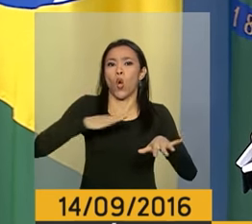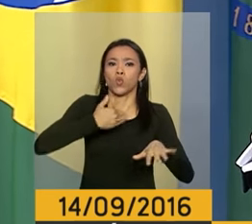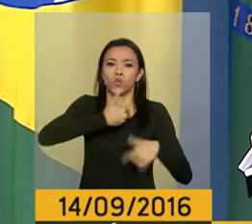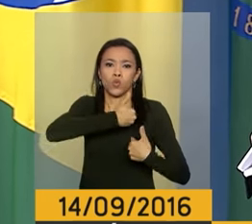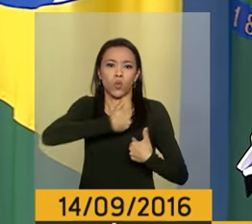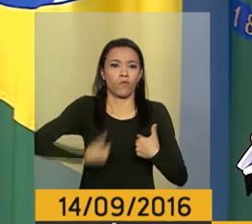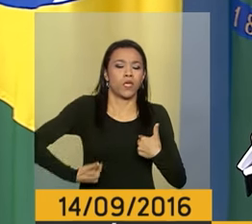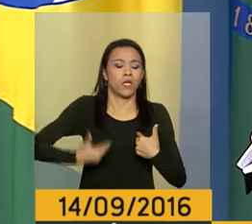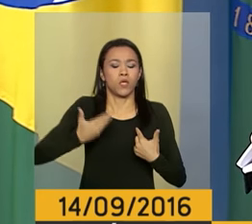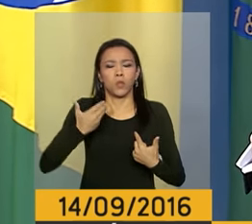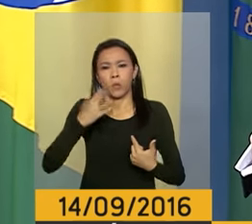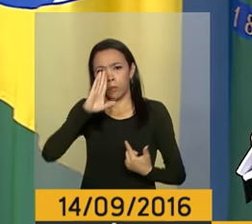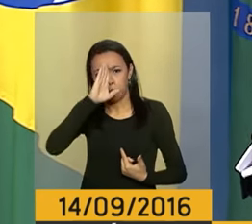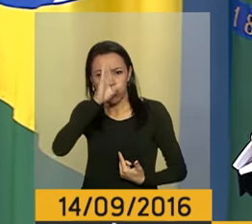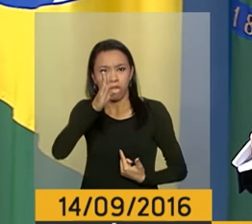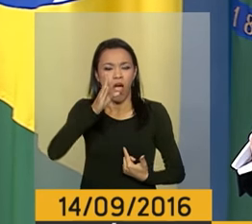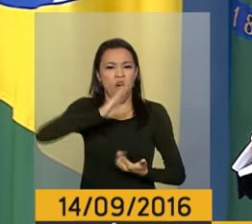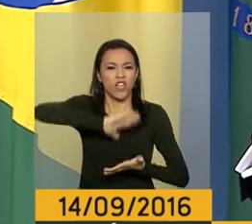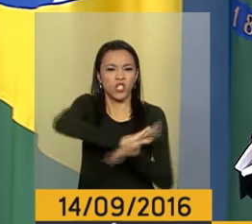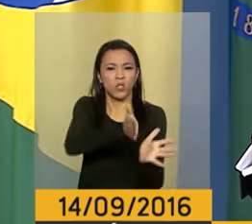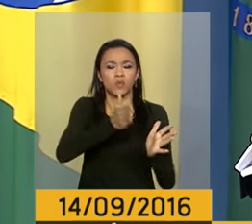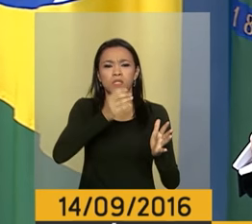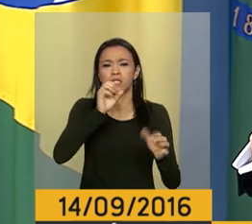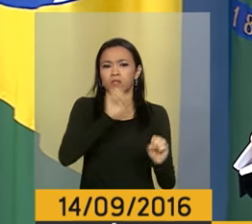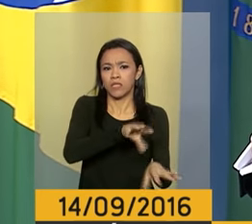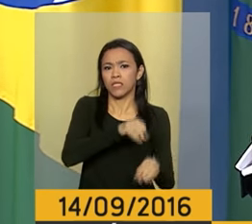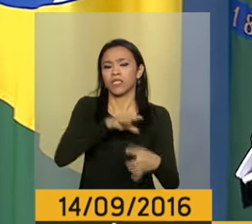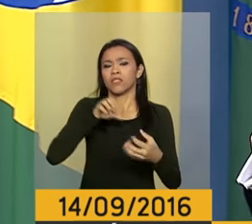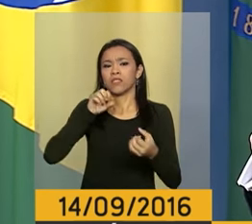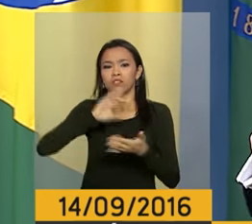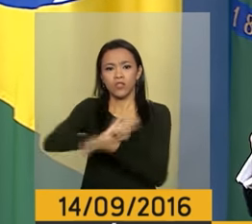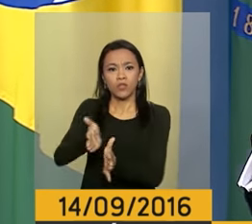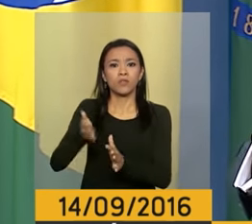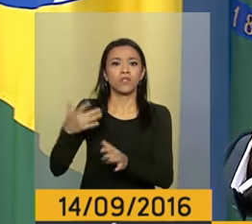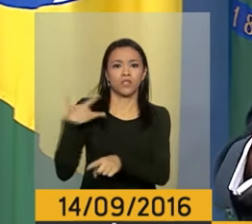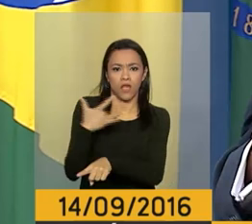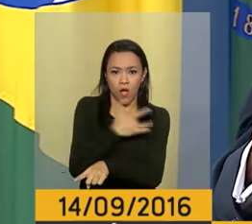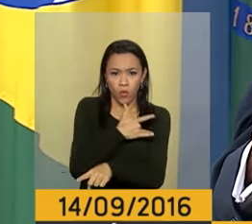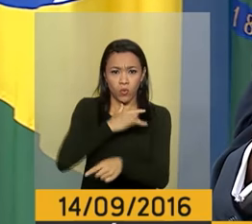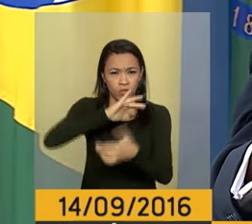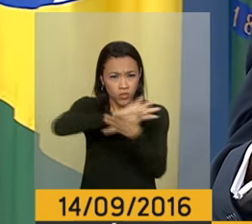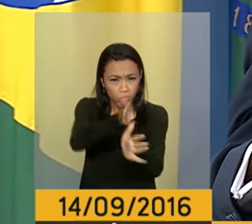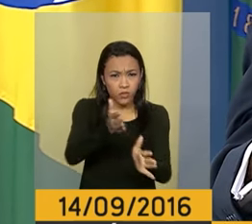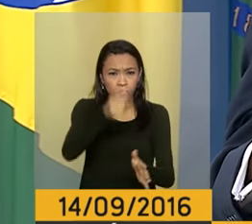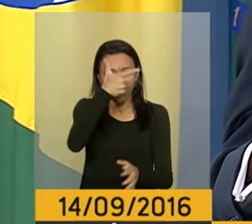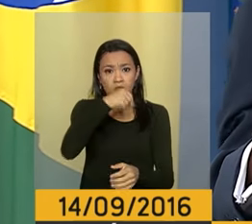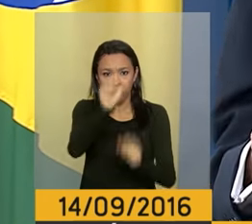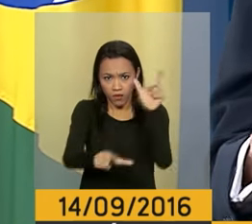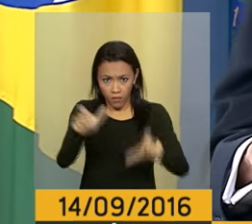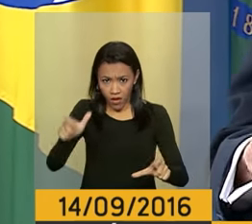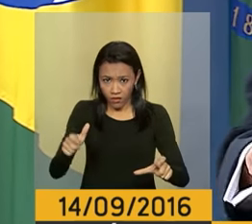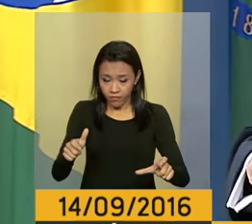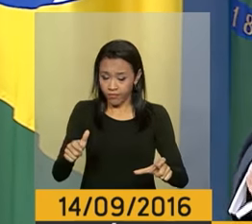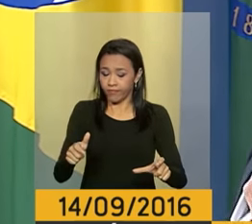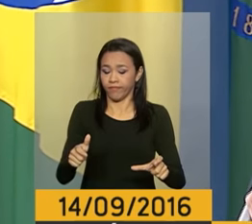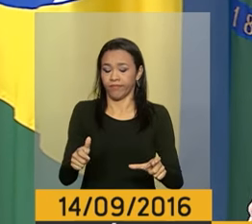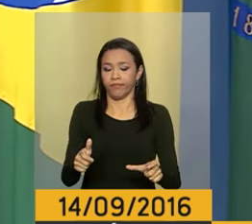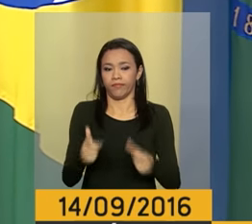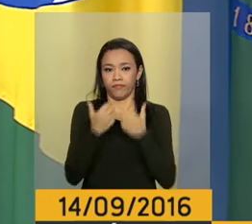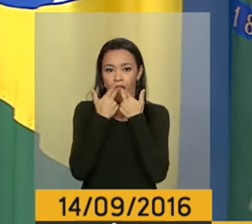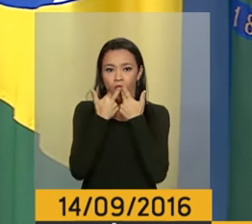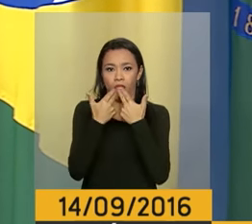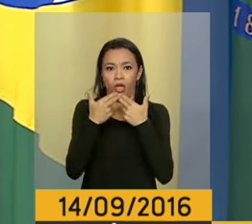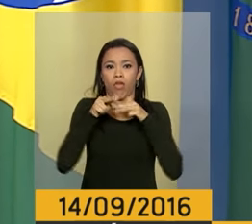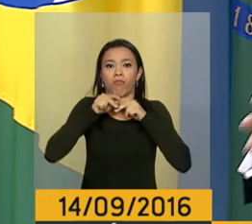objetivo central destruir a saúde, destruir a educação e destruir os trabalhadores. E eu digo isso,